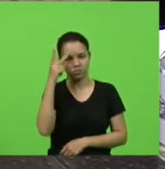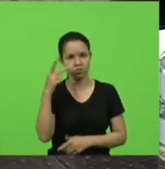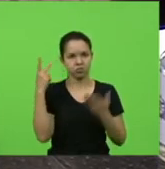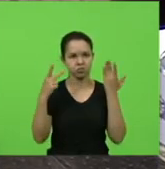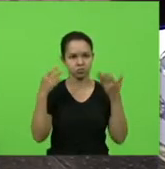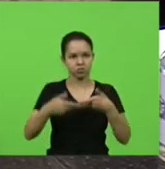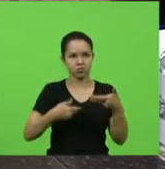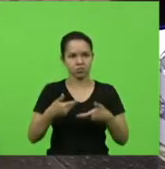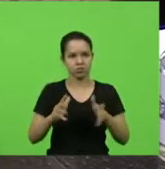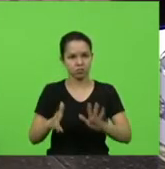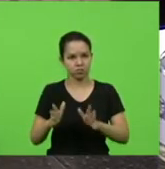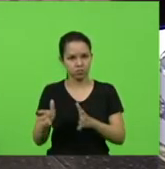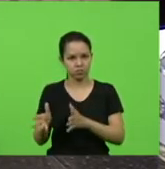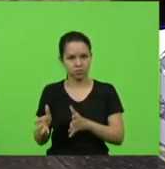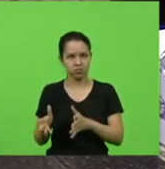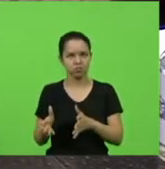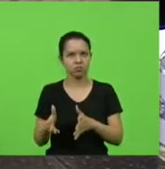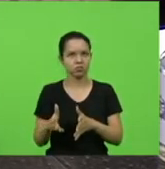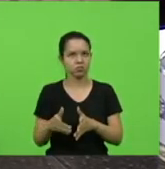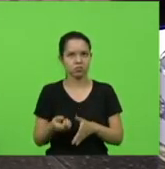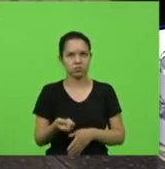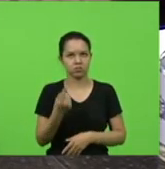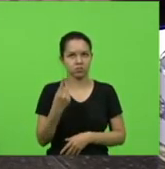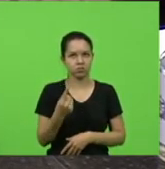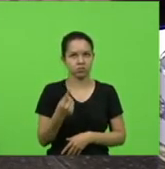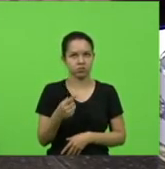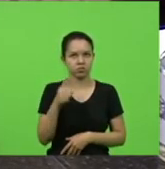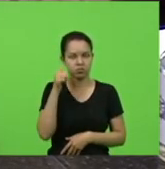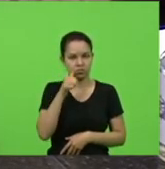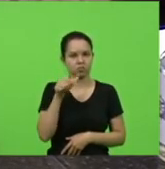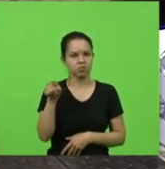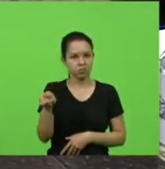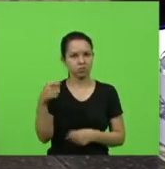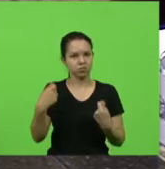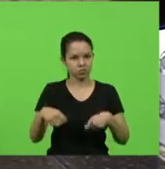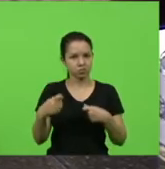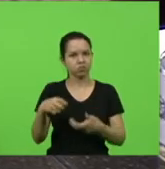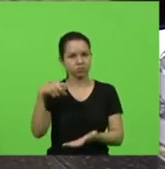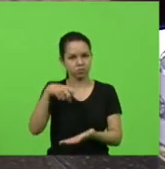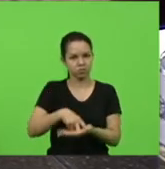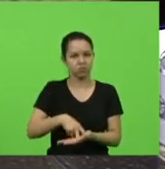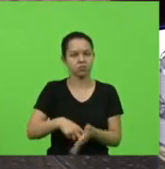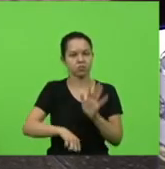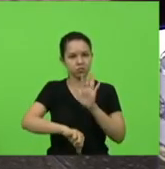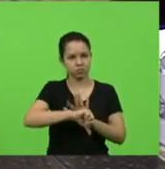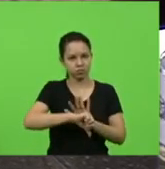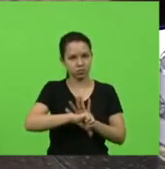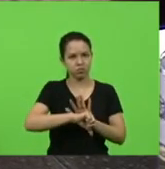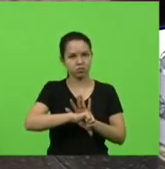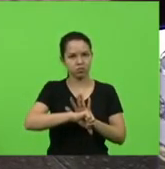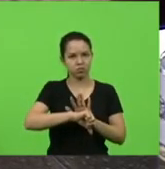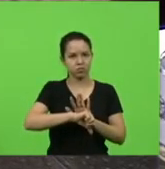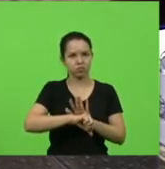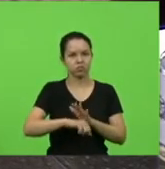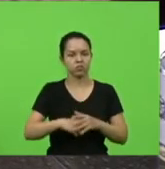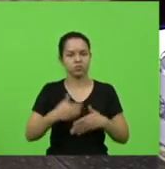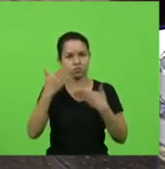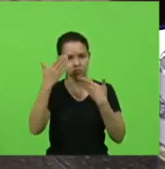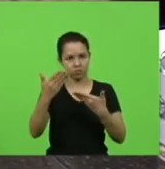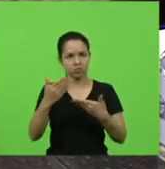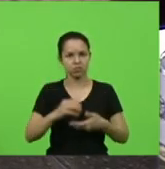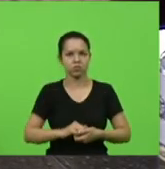psicológico, meu Deus do céu. Isso é um absurdo. É lógico que essa mulher precisa pagar pelo crime que cometeu. Obrigado,